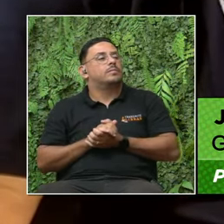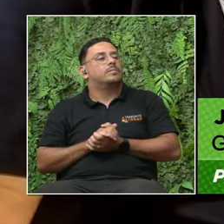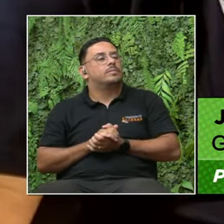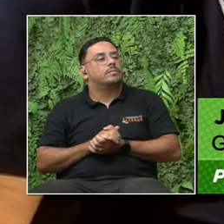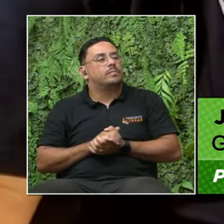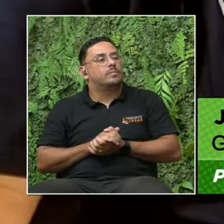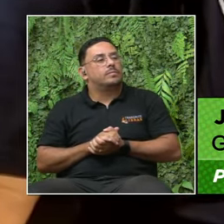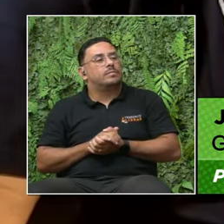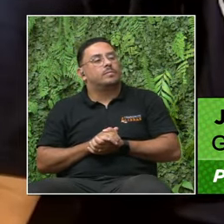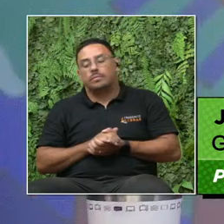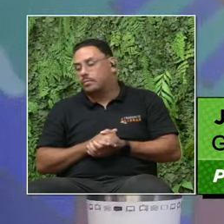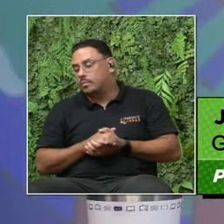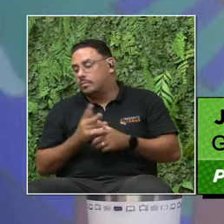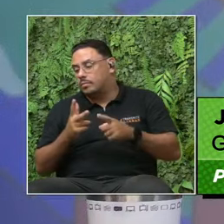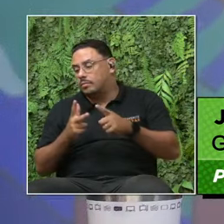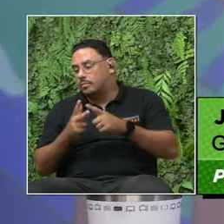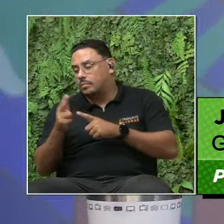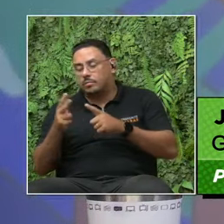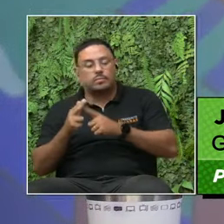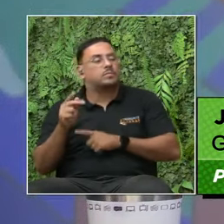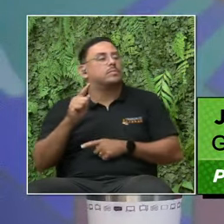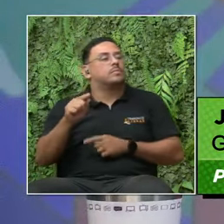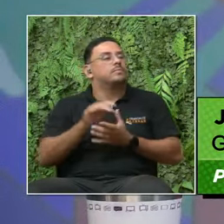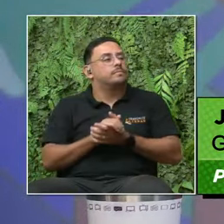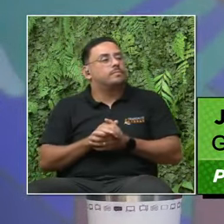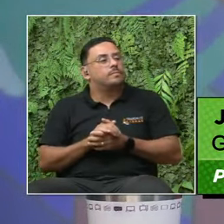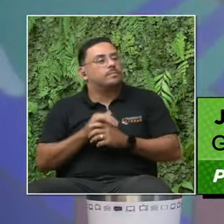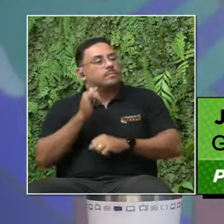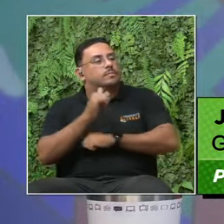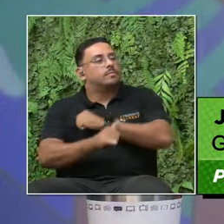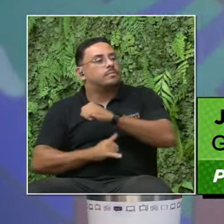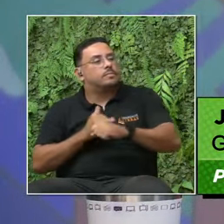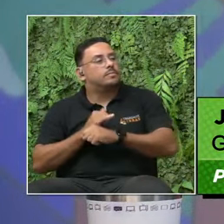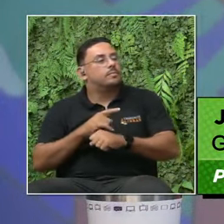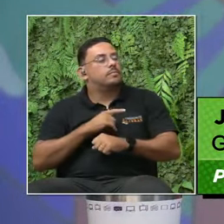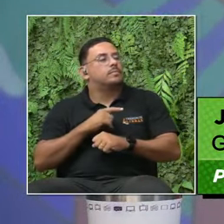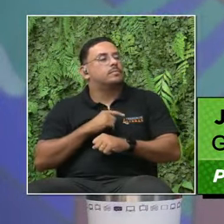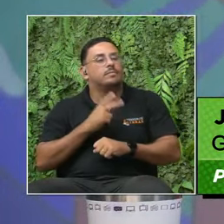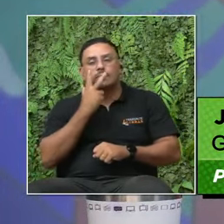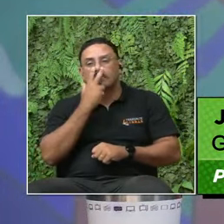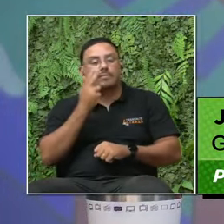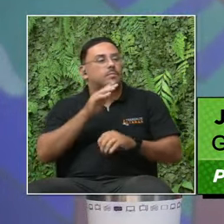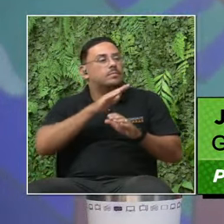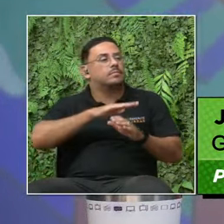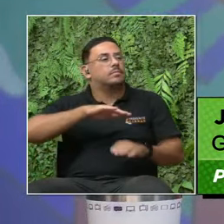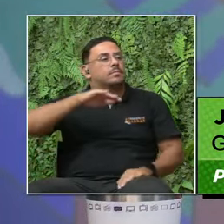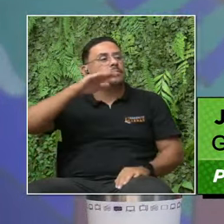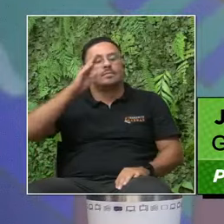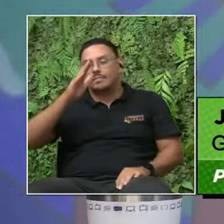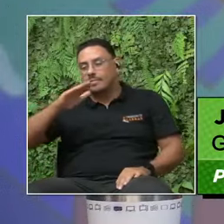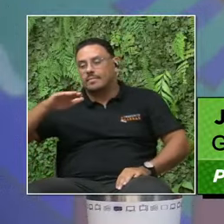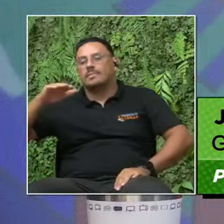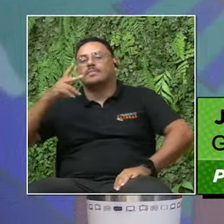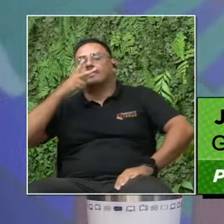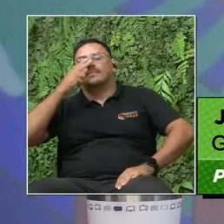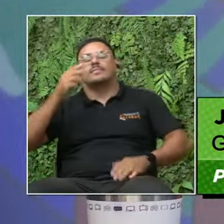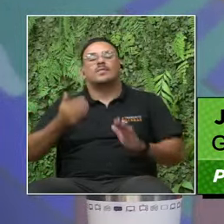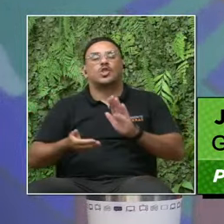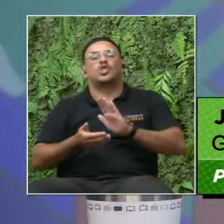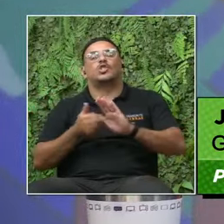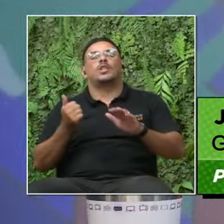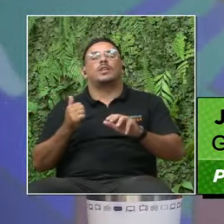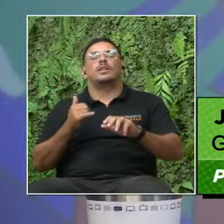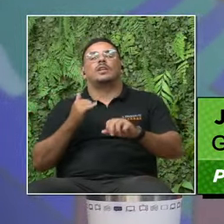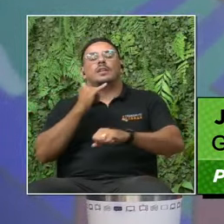futebol tá cortando um pouquinho aí o seu sinal né passa aquela a Wave vai passa e leva